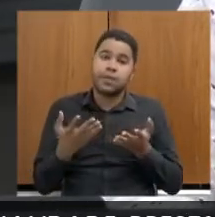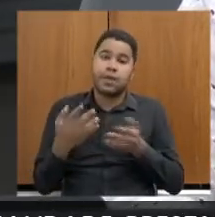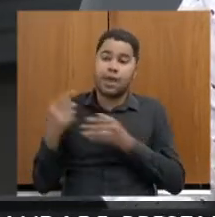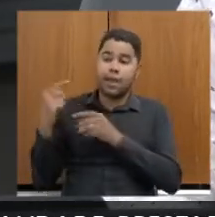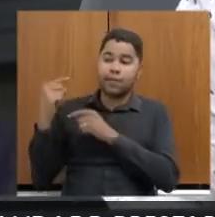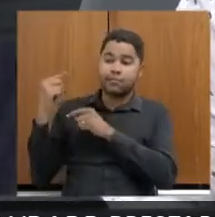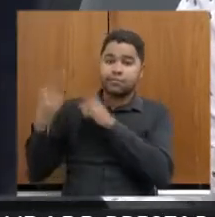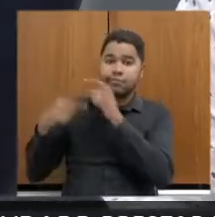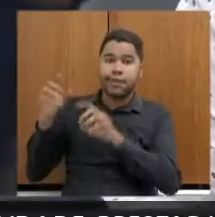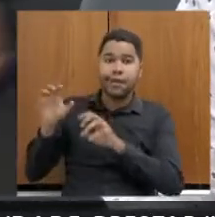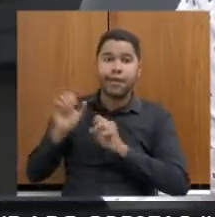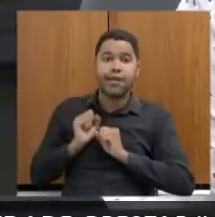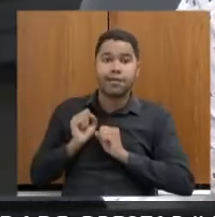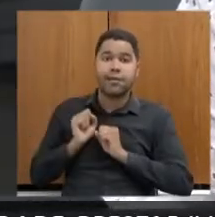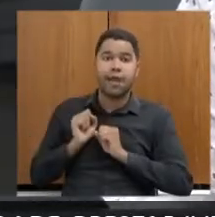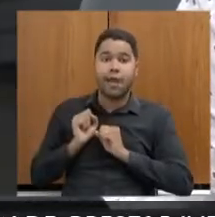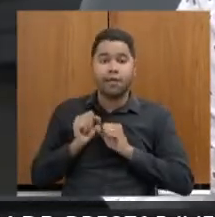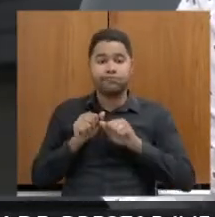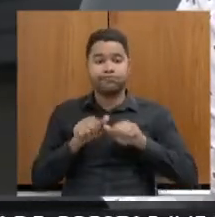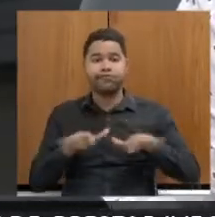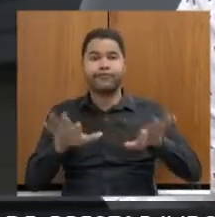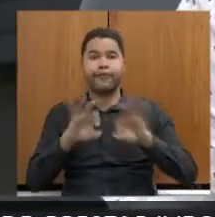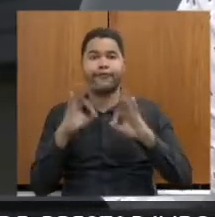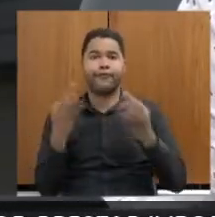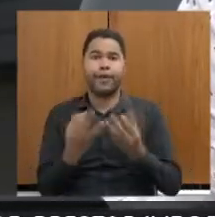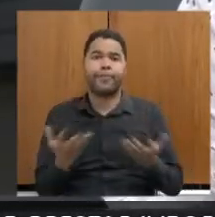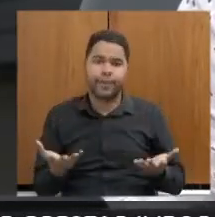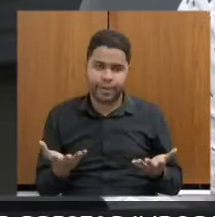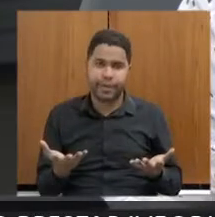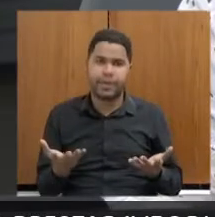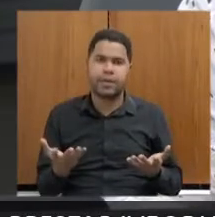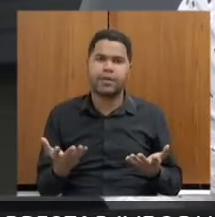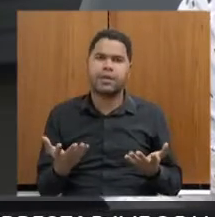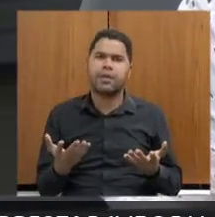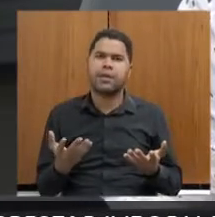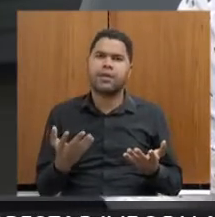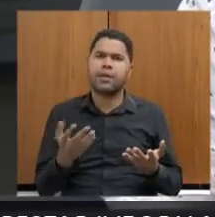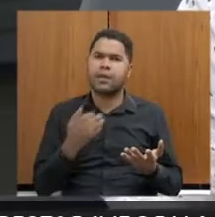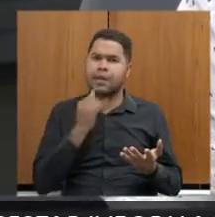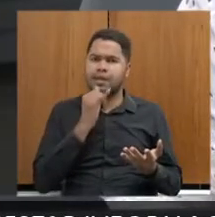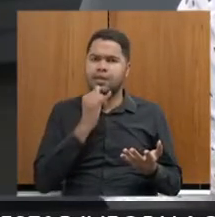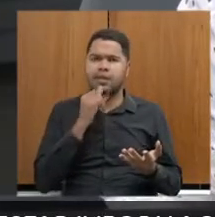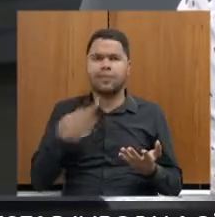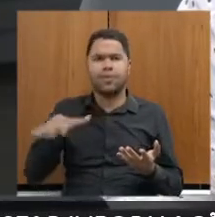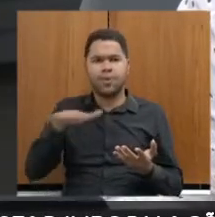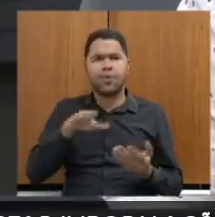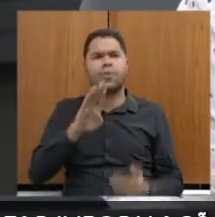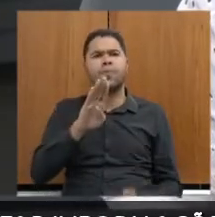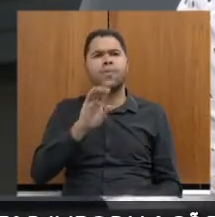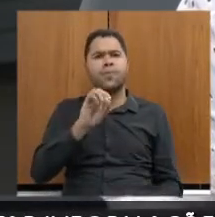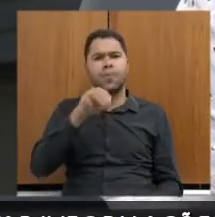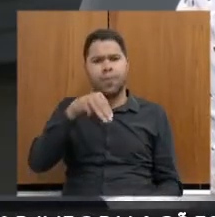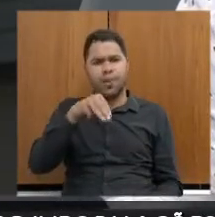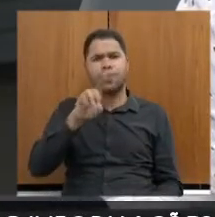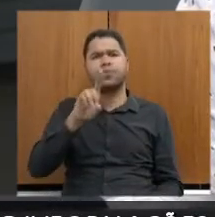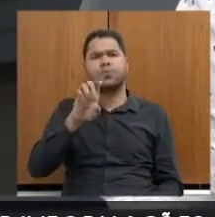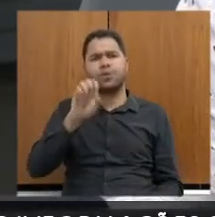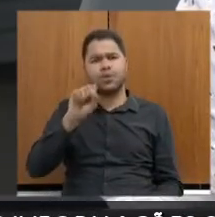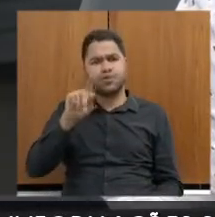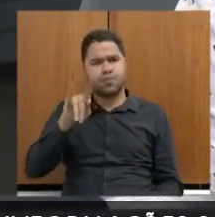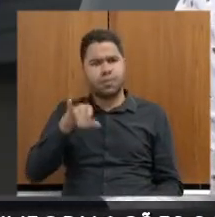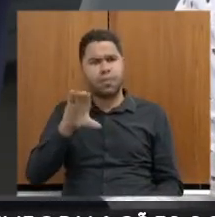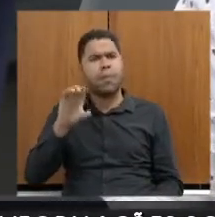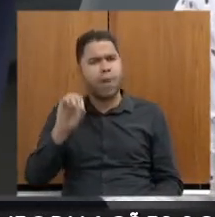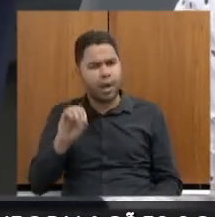acreditaram se você tem uma a passo para família né Por causa de me parece que você não tem bastante Bom Despacho que a gente vida muito lá